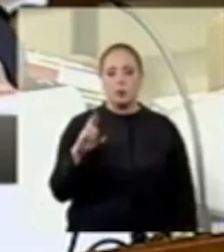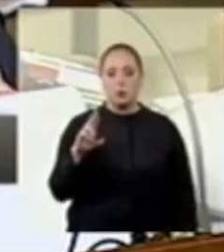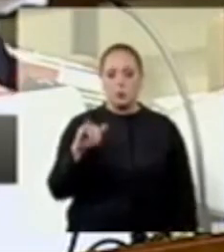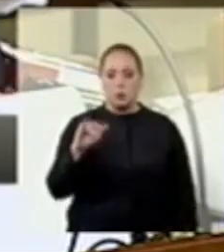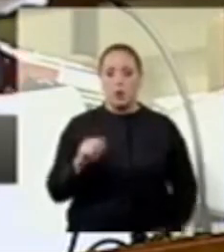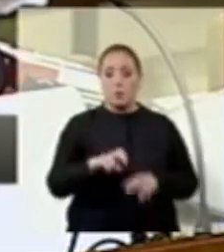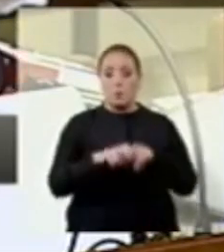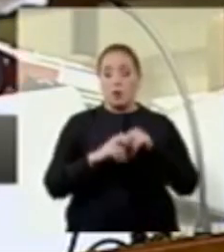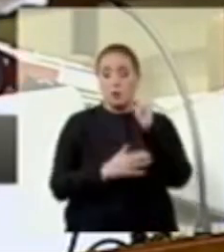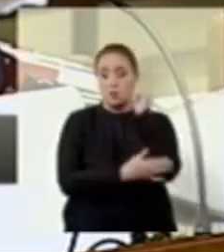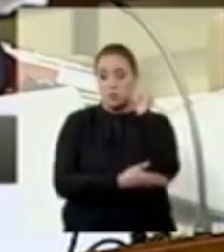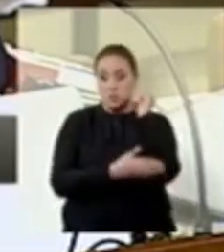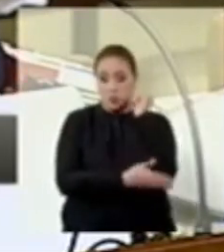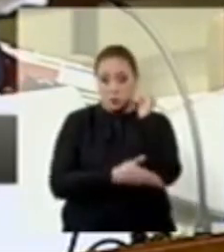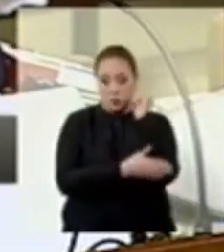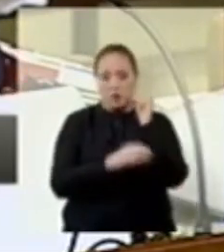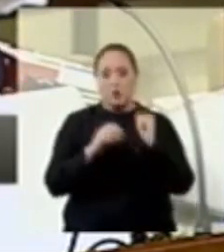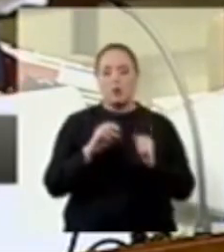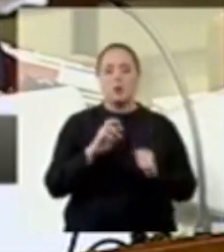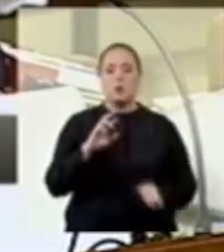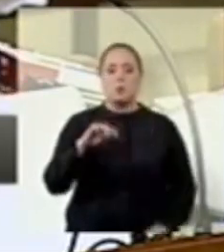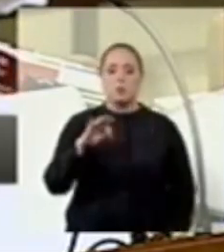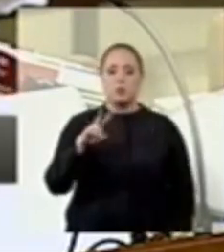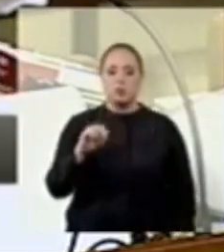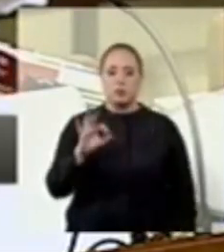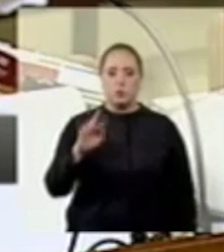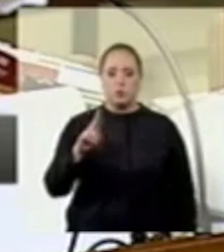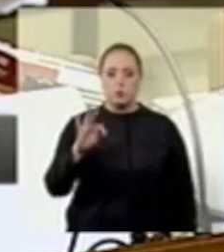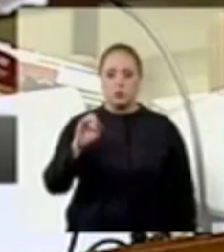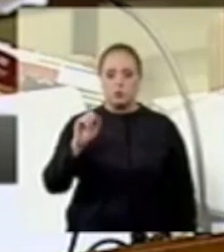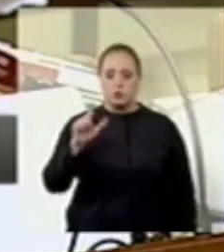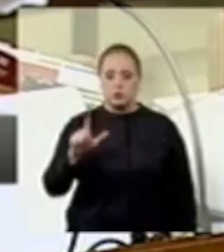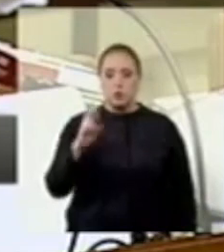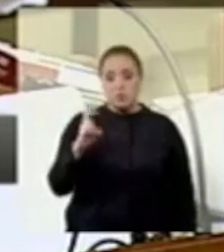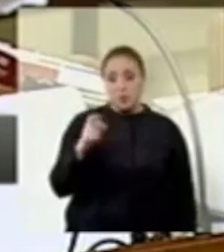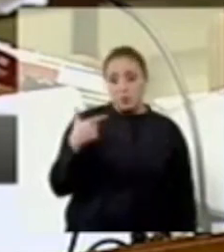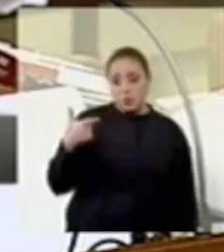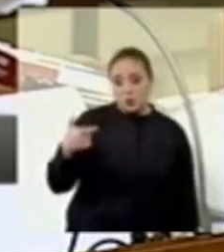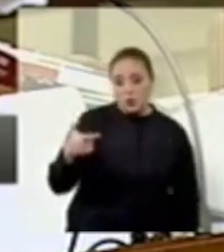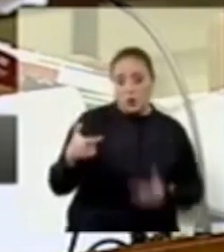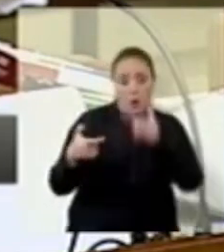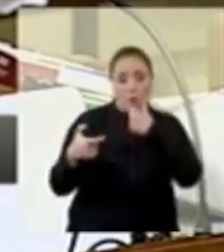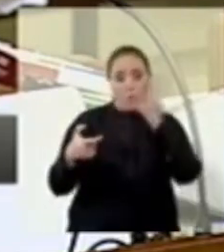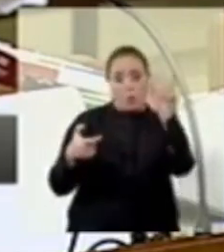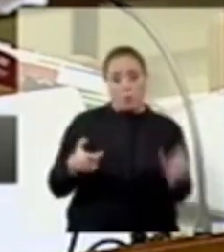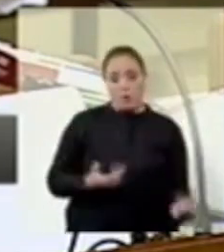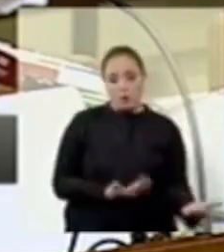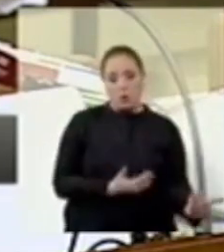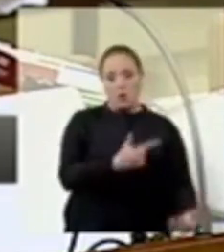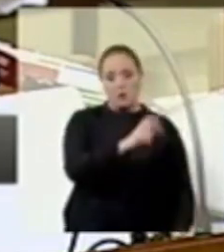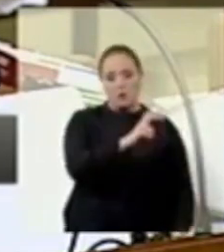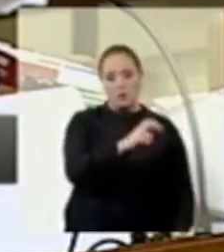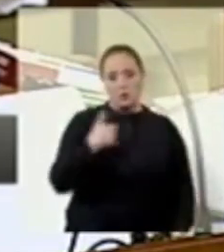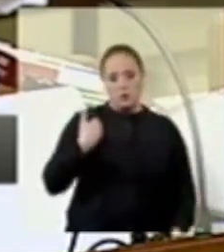ciúme por motivo fútil deus cinco tiros em um jovem de 25 anos